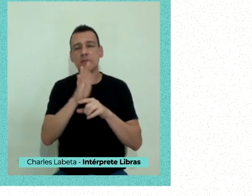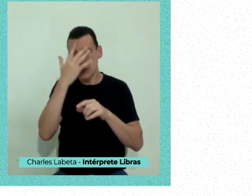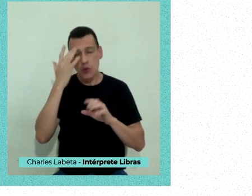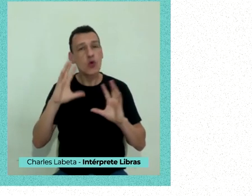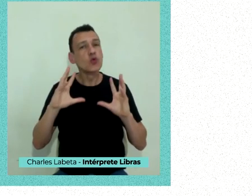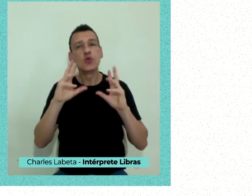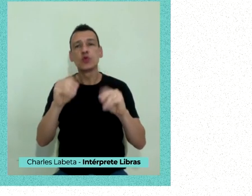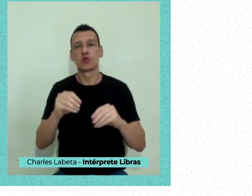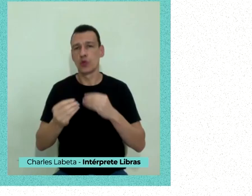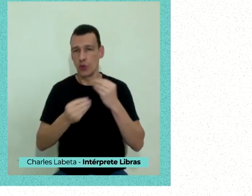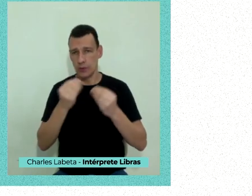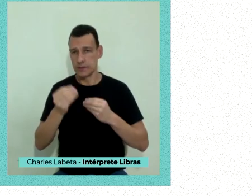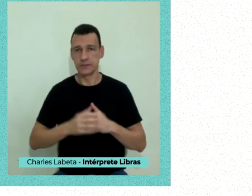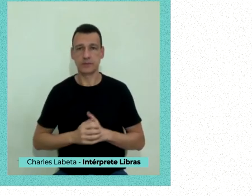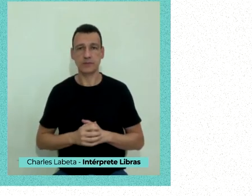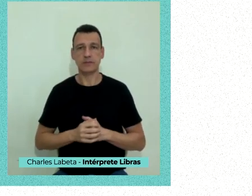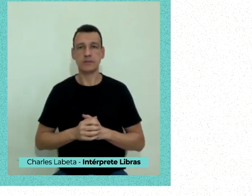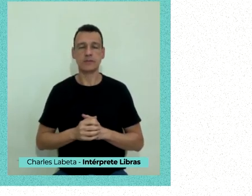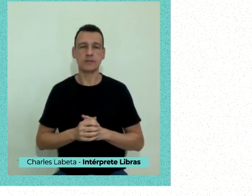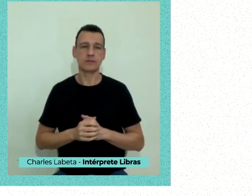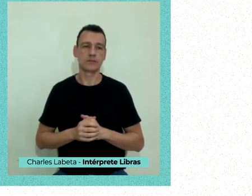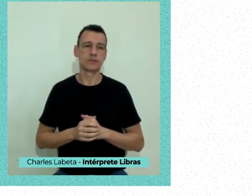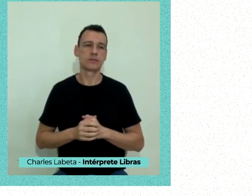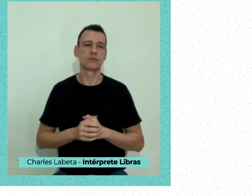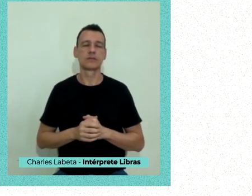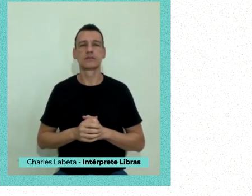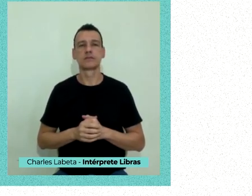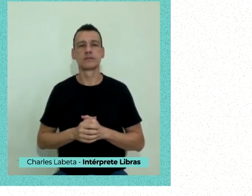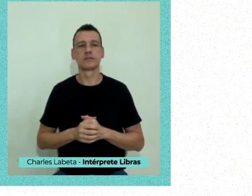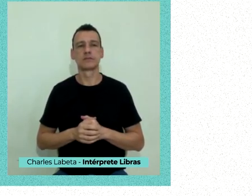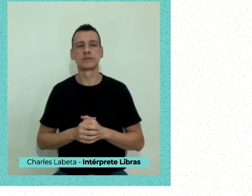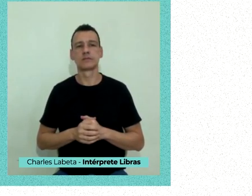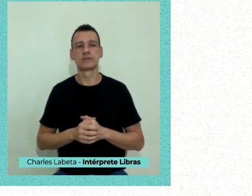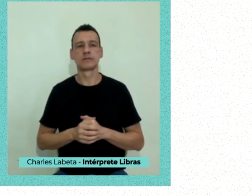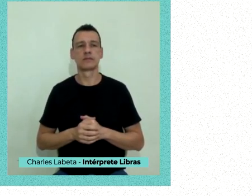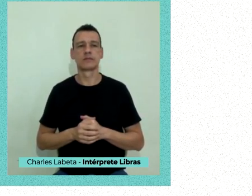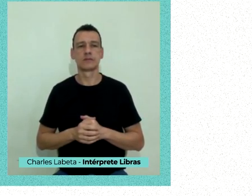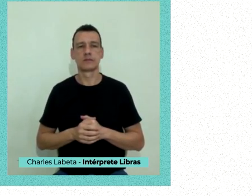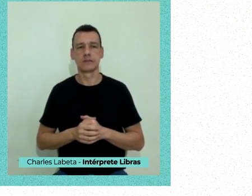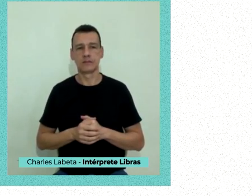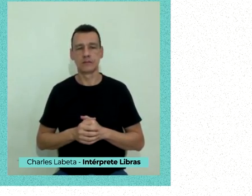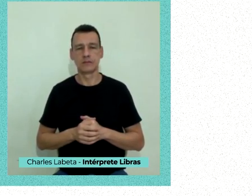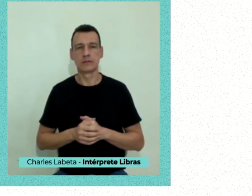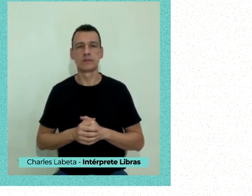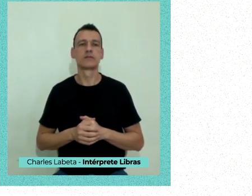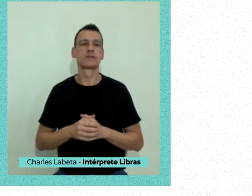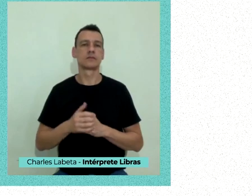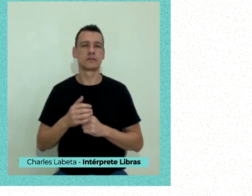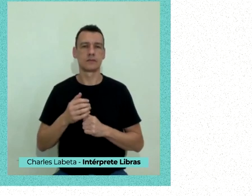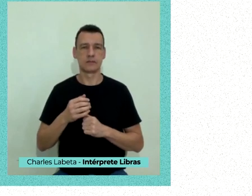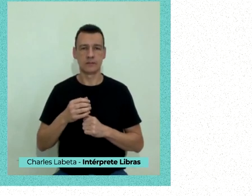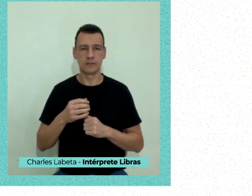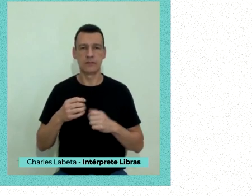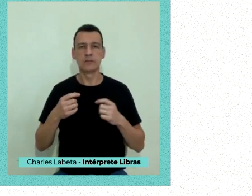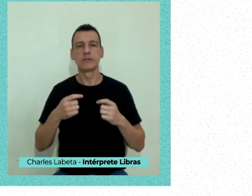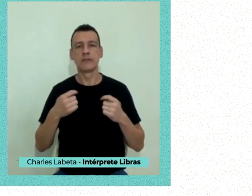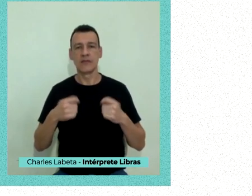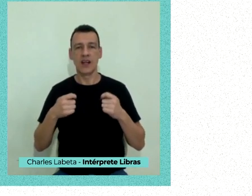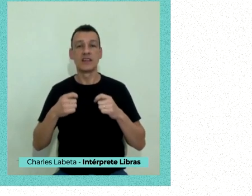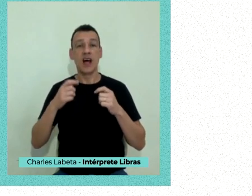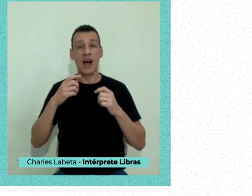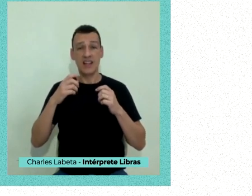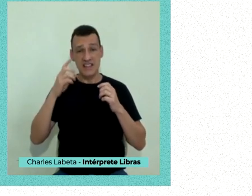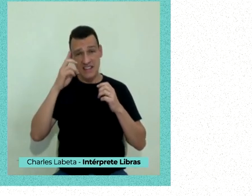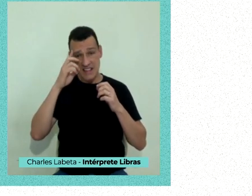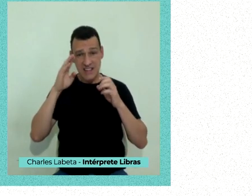de uma perspectiva afrocentrada, partindo que afrocentrada significa pensar, sentir o